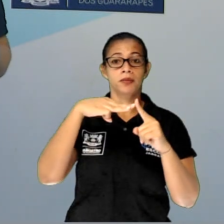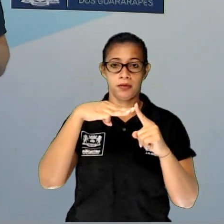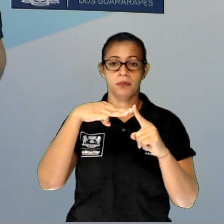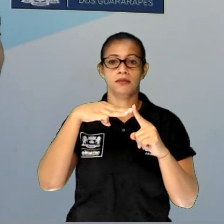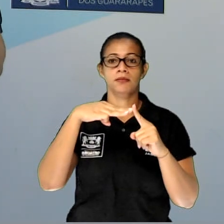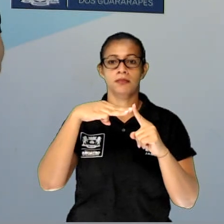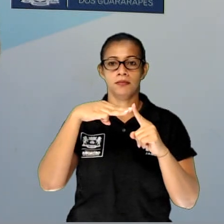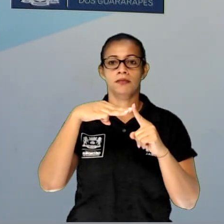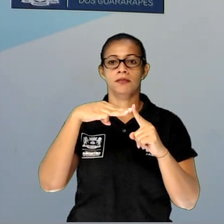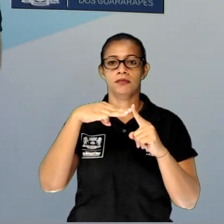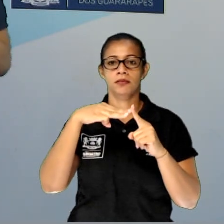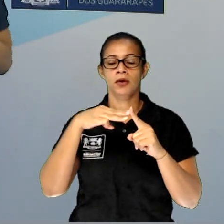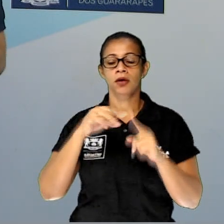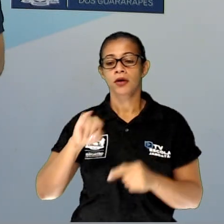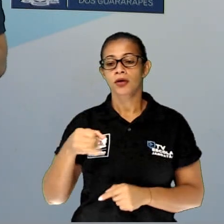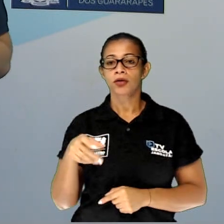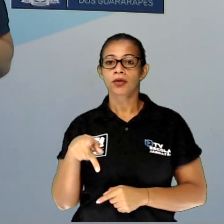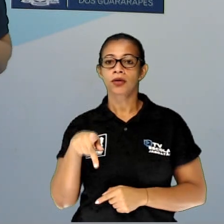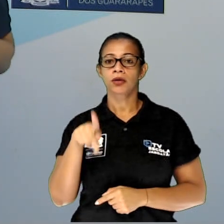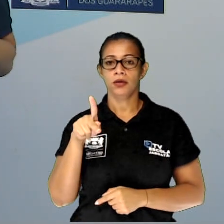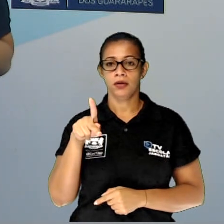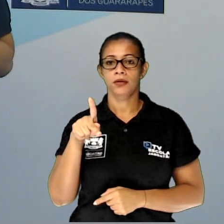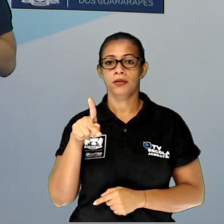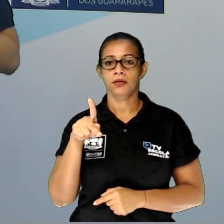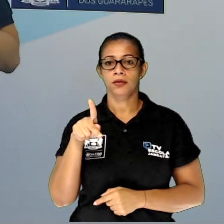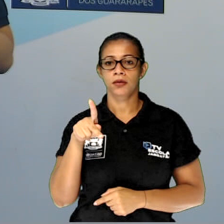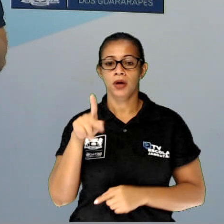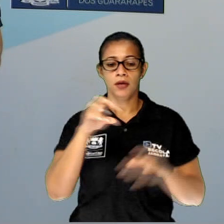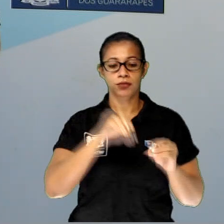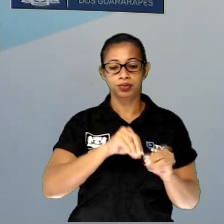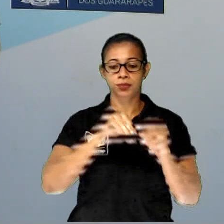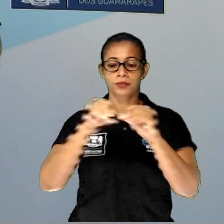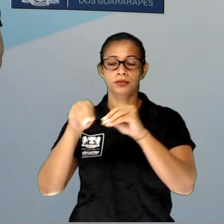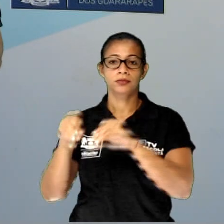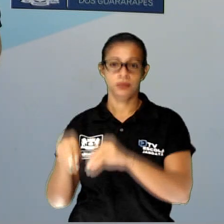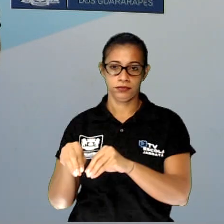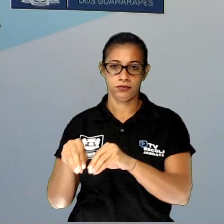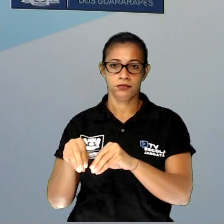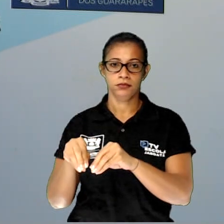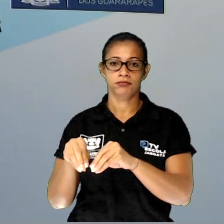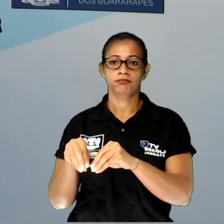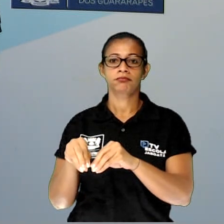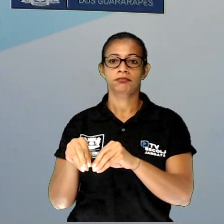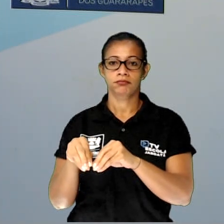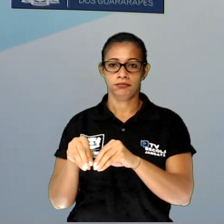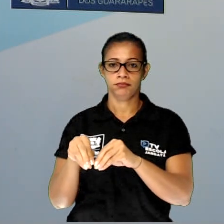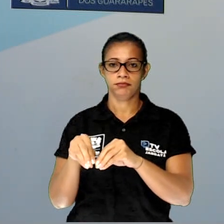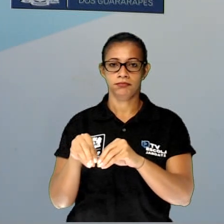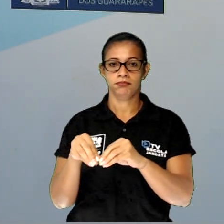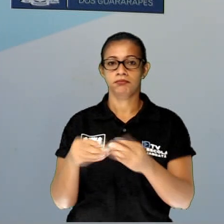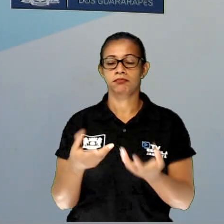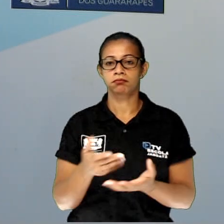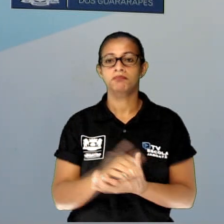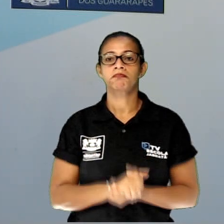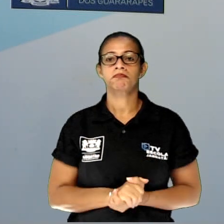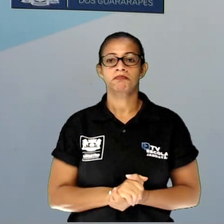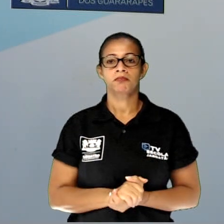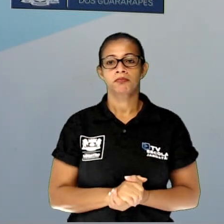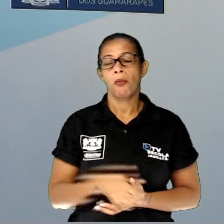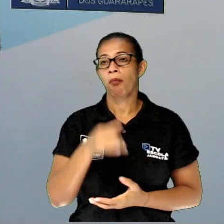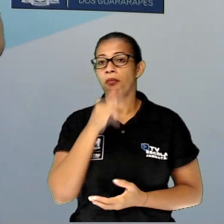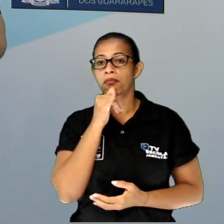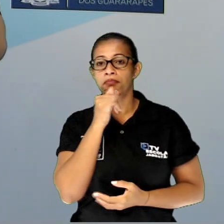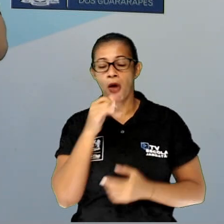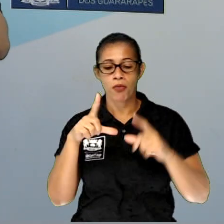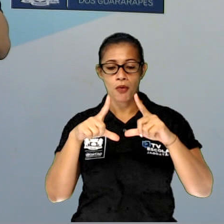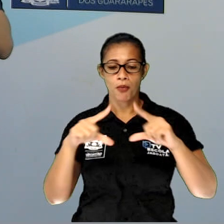JK, era a transferência da capital do país. Ele queria construir uma nova capital, a cidade de Brasília.